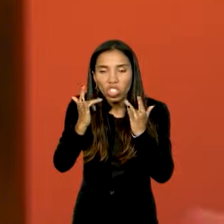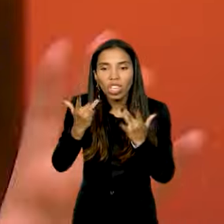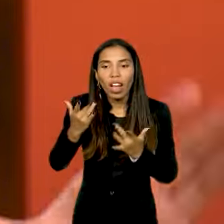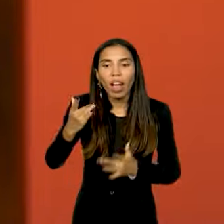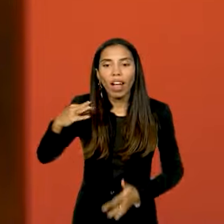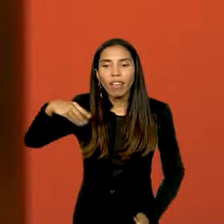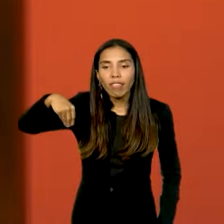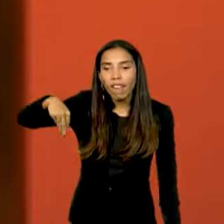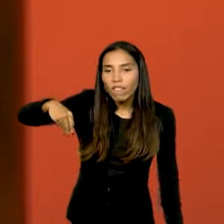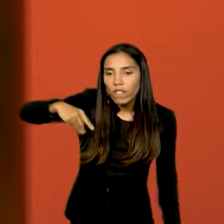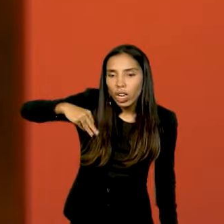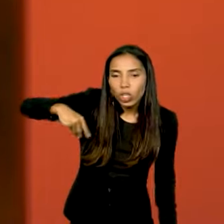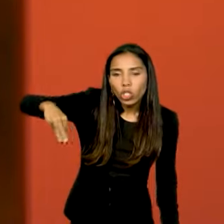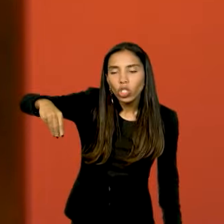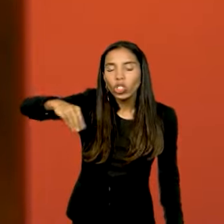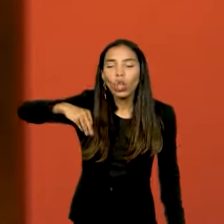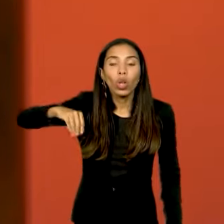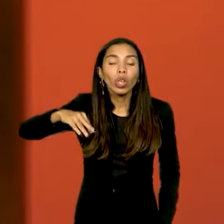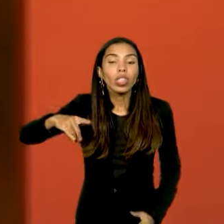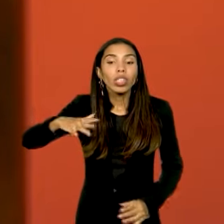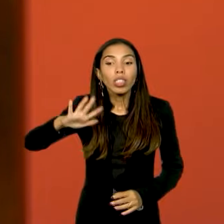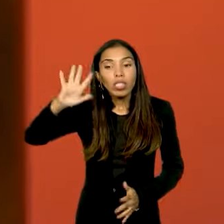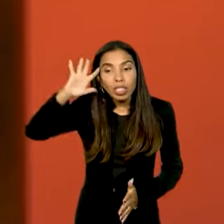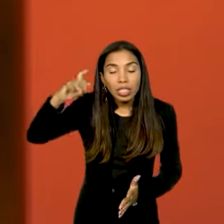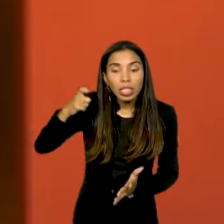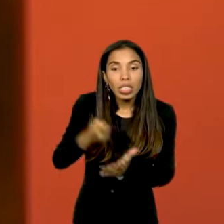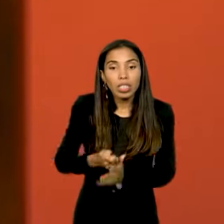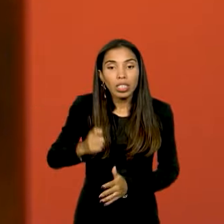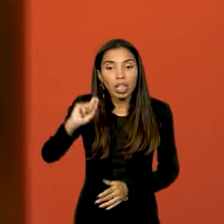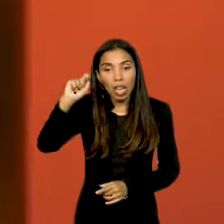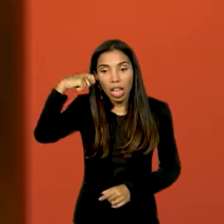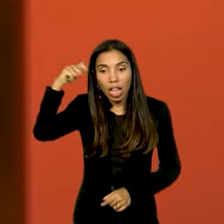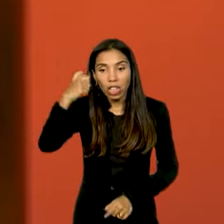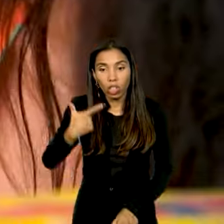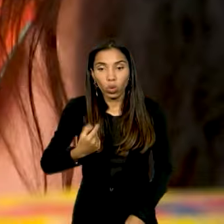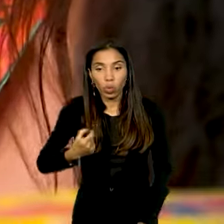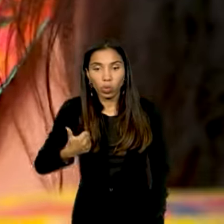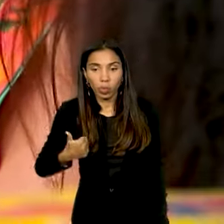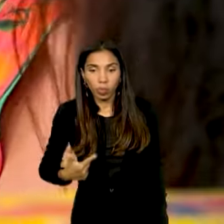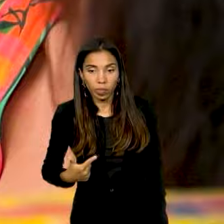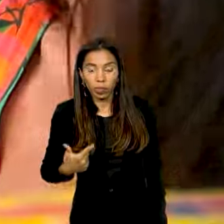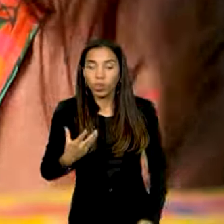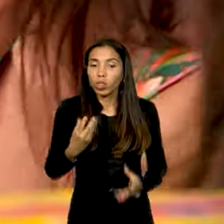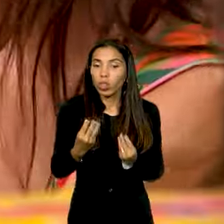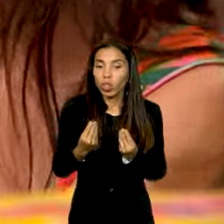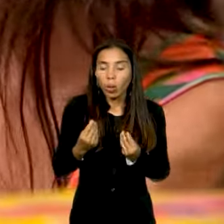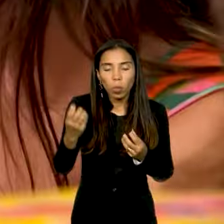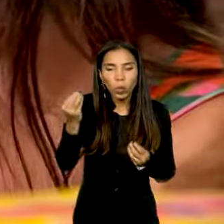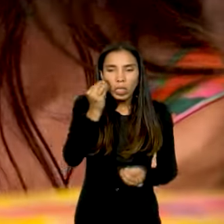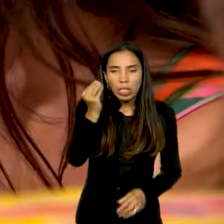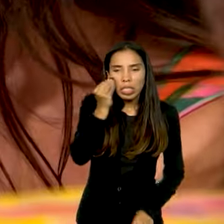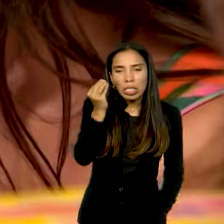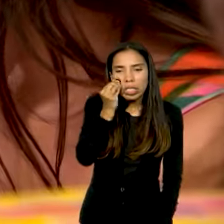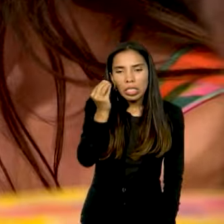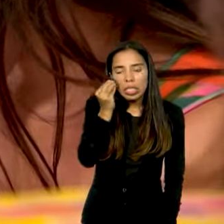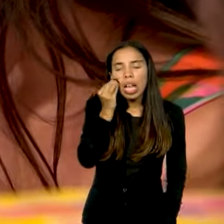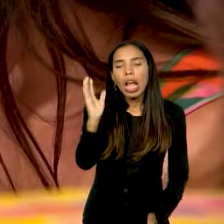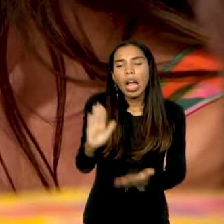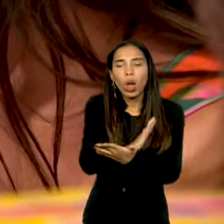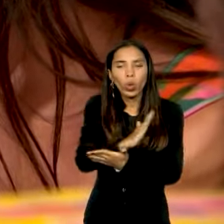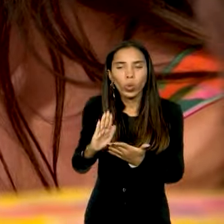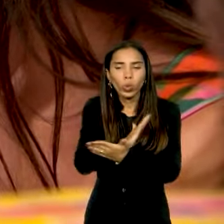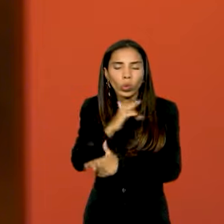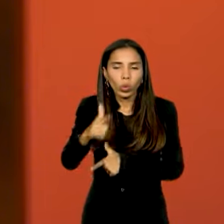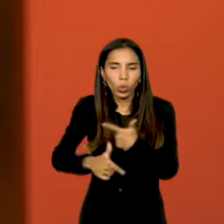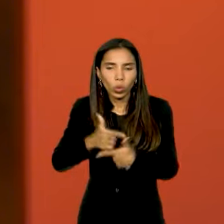sempre fui louco nisso. E aí, decidi que seria ator em 2012 ali. Fiz muito, muito, muito teste, pelei muito, fiz alguns